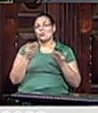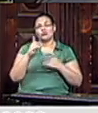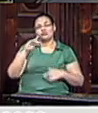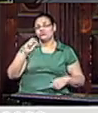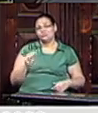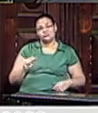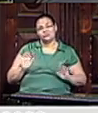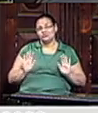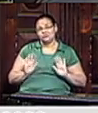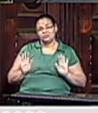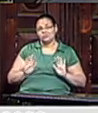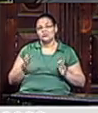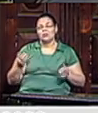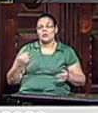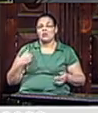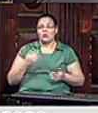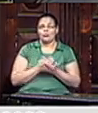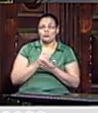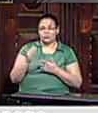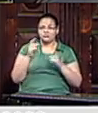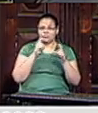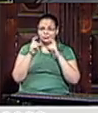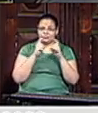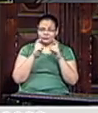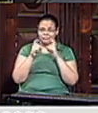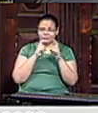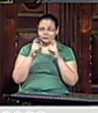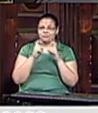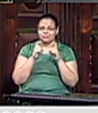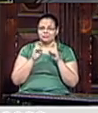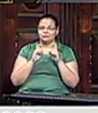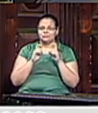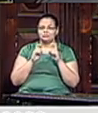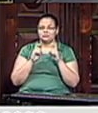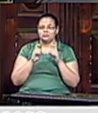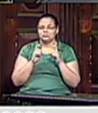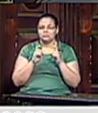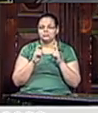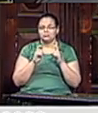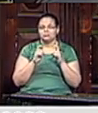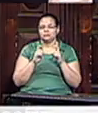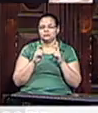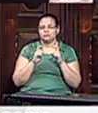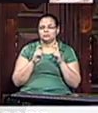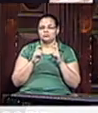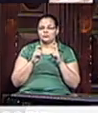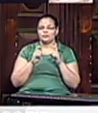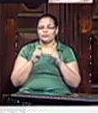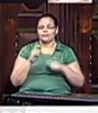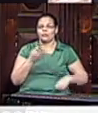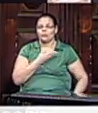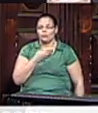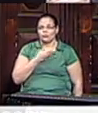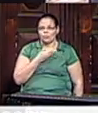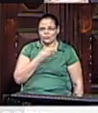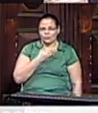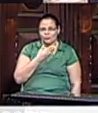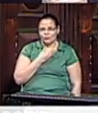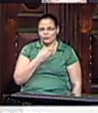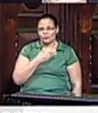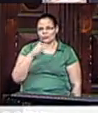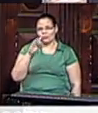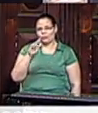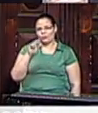eu já no início da sessão já não deixei outros deputados. Vou gastar 30 segundos. Nosso colega Freixo